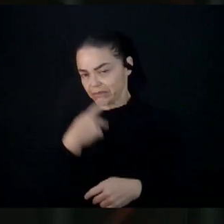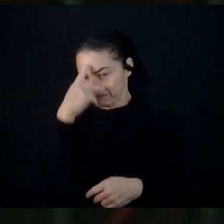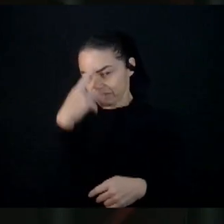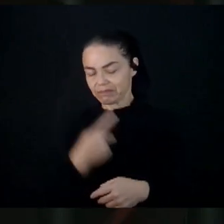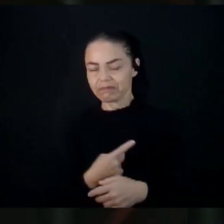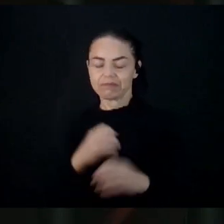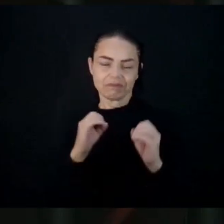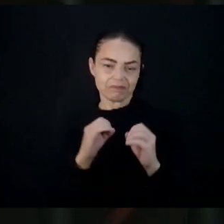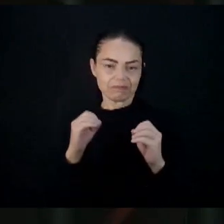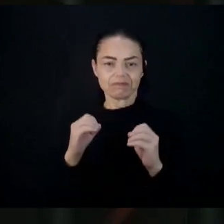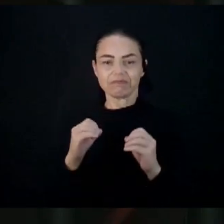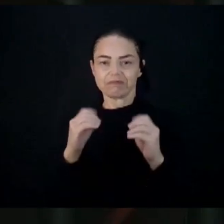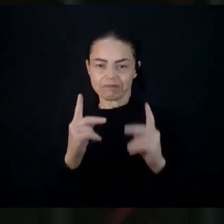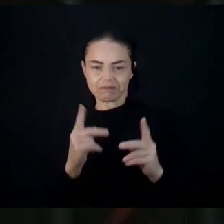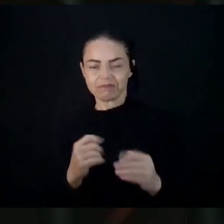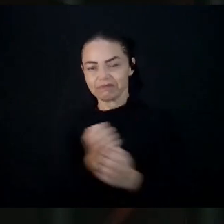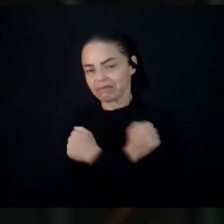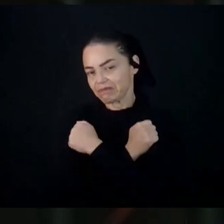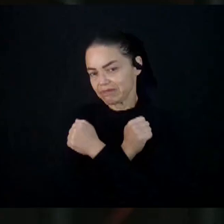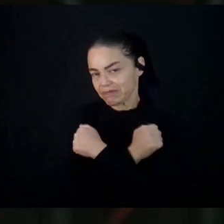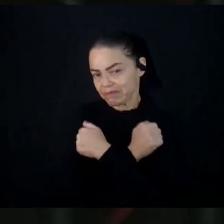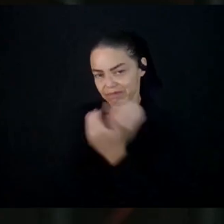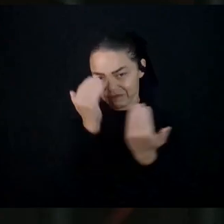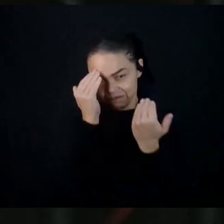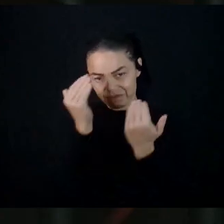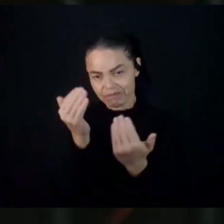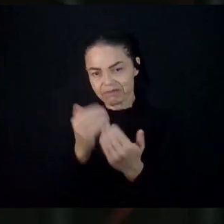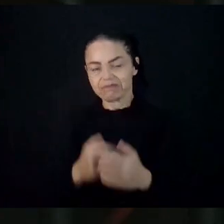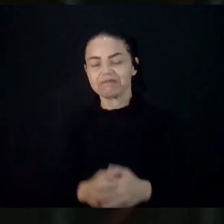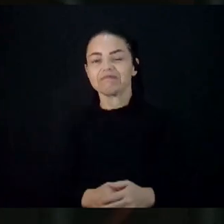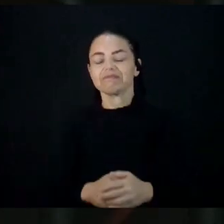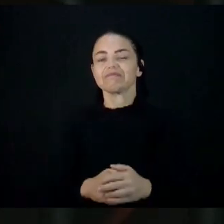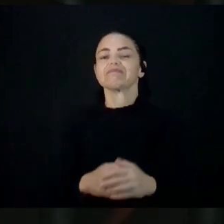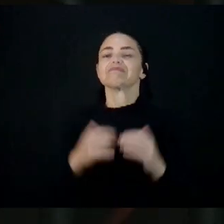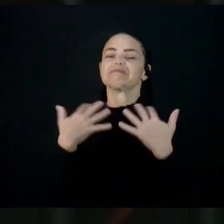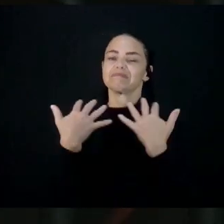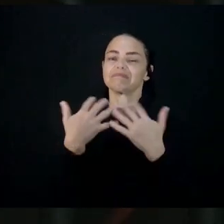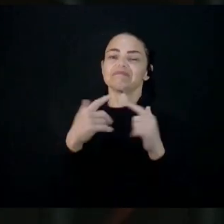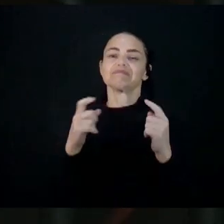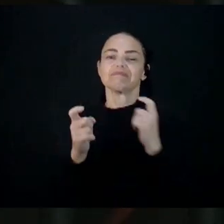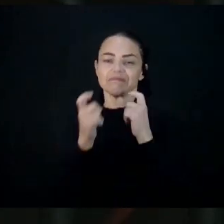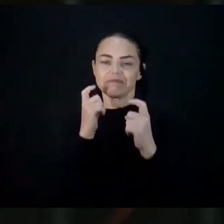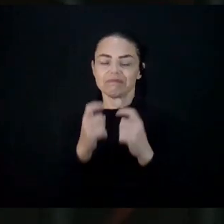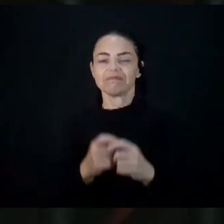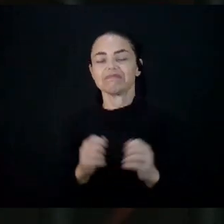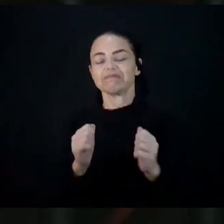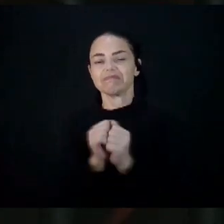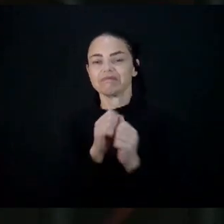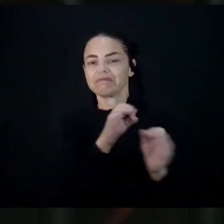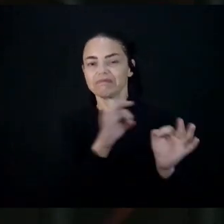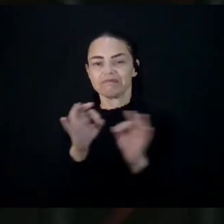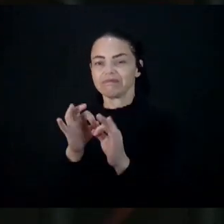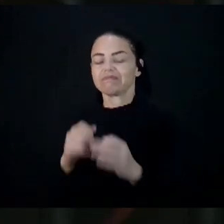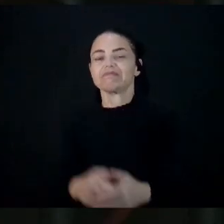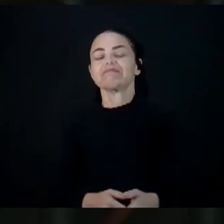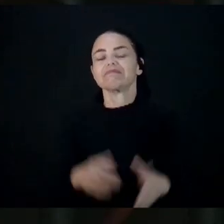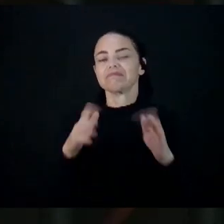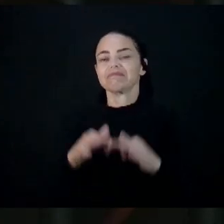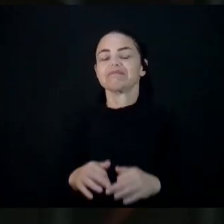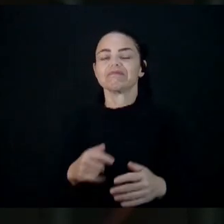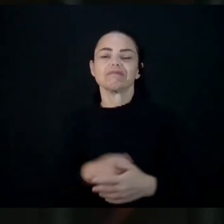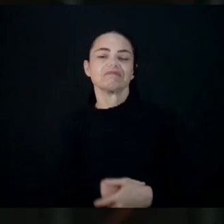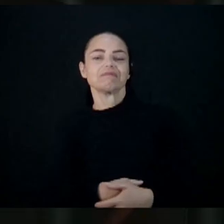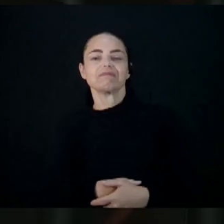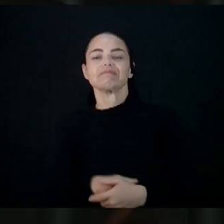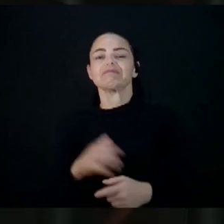certo? Então, um grande abraço para você, obrigada pela sua audiência, pela sua companhia. A gente está chegando ao fim de mais uma edição do nosso Estúdio